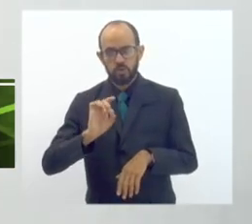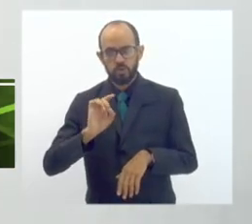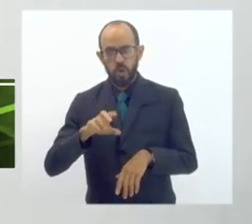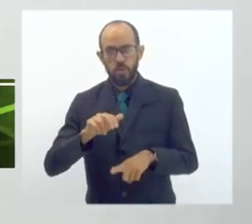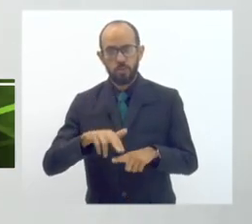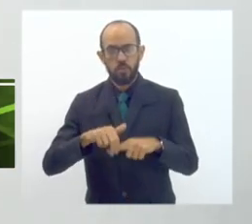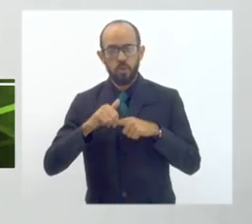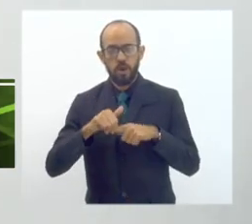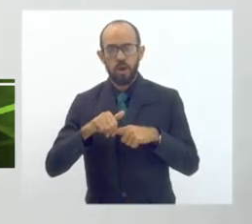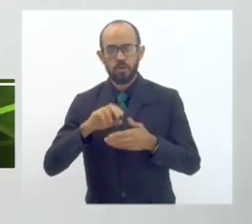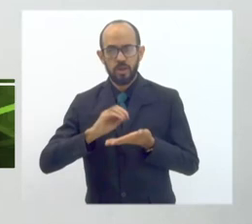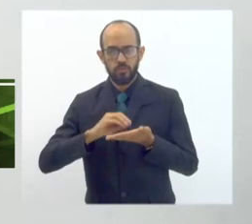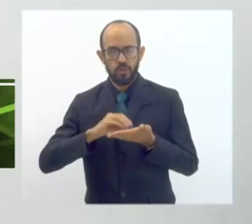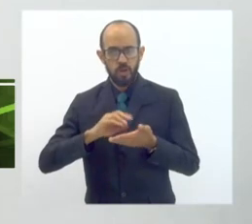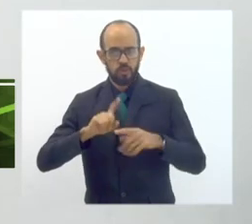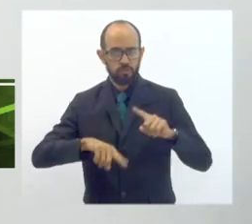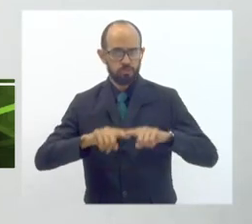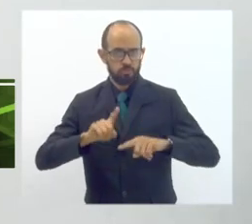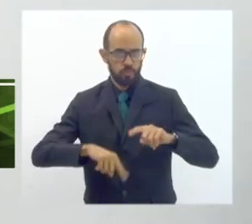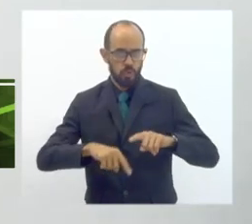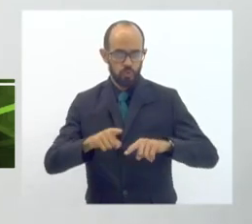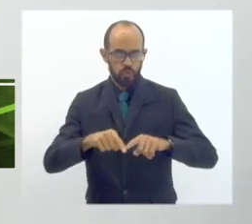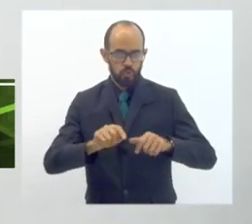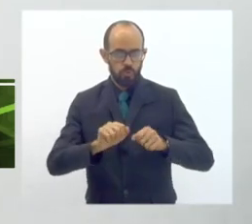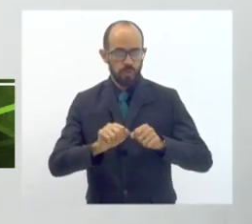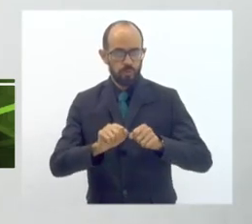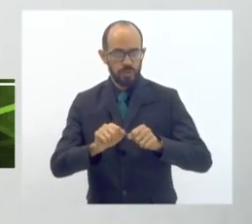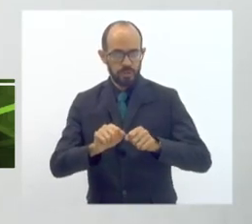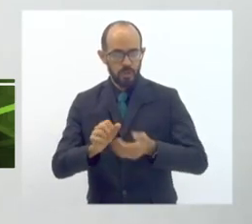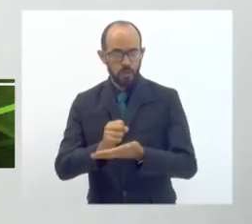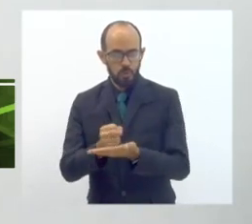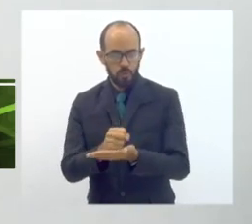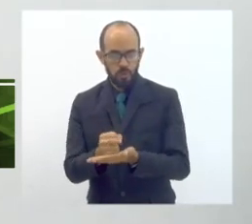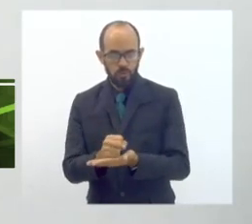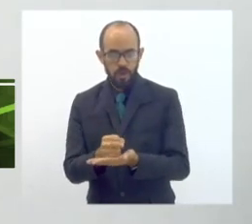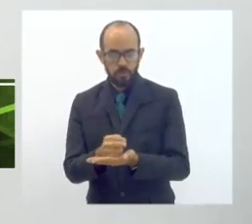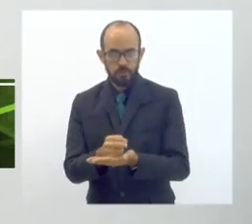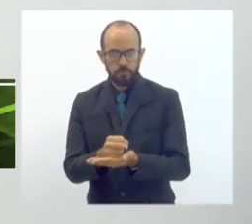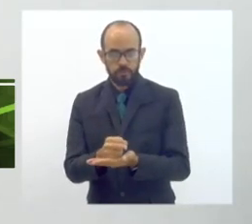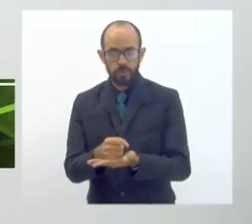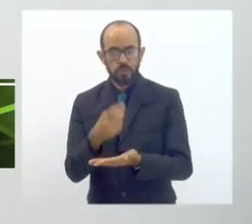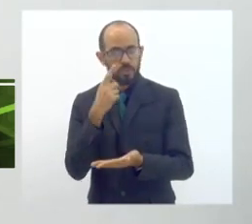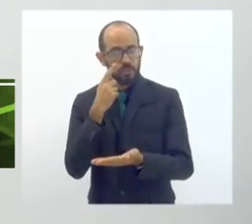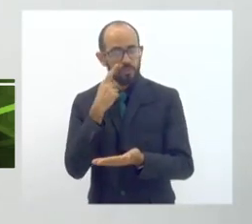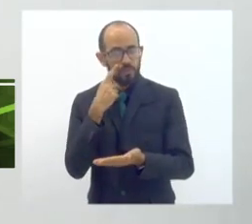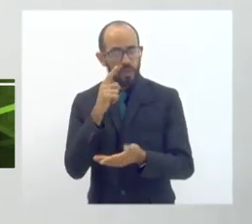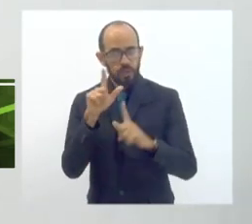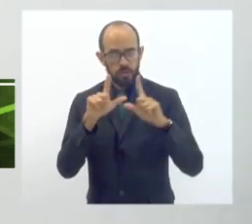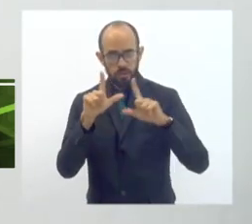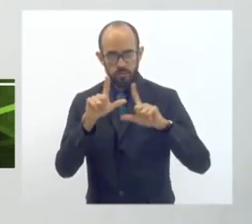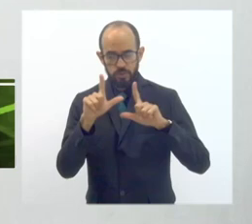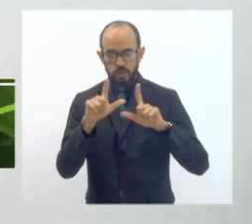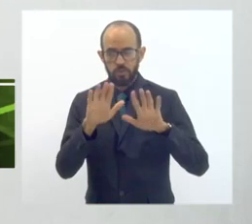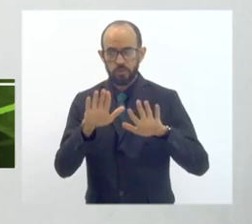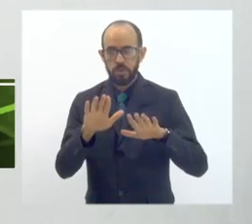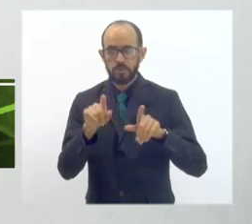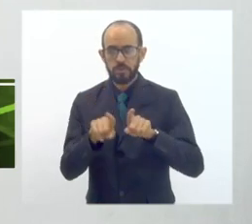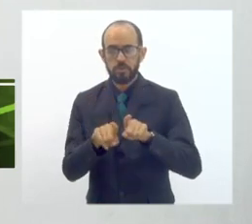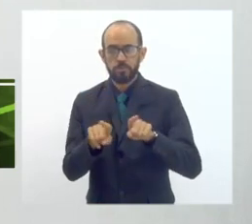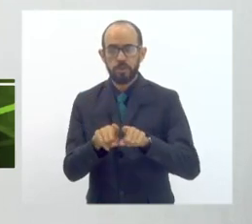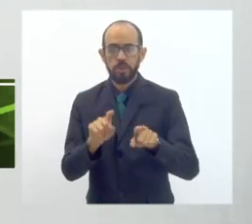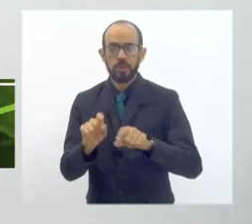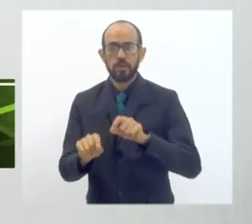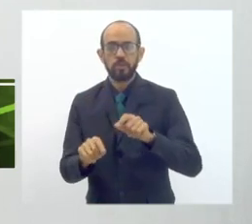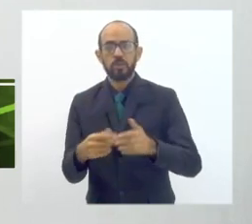ocasionados pela falta de matéria-prima, que nós vemos todos os dias na televisão, na questão da fabricação, mas